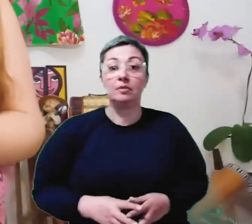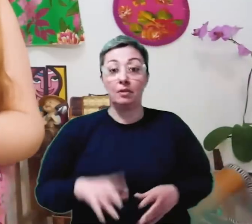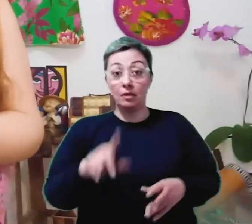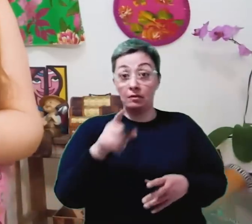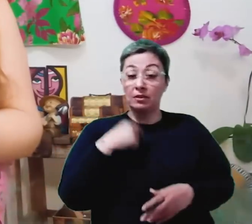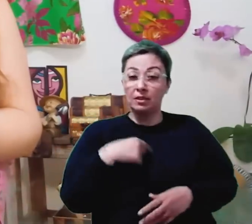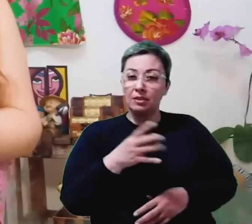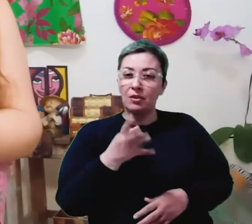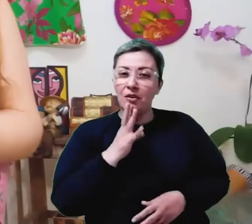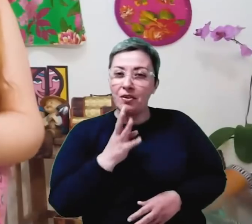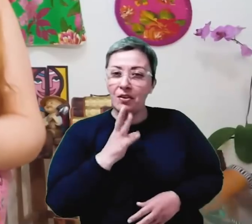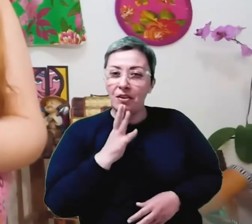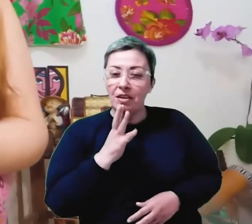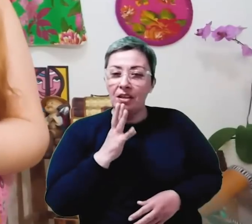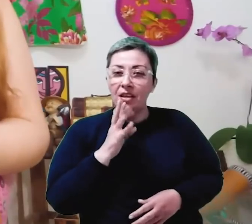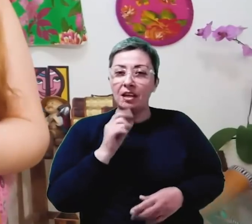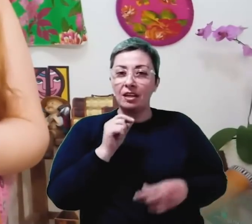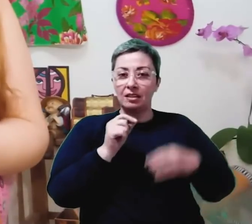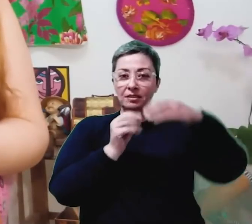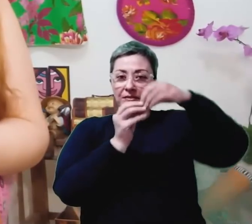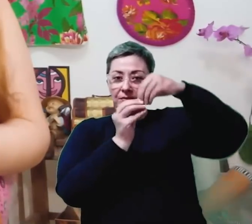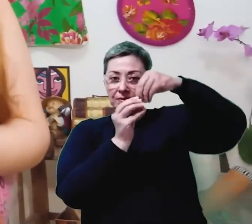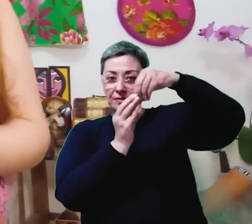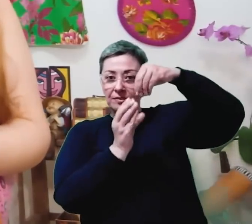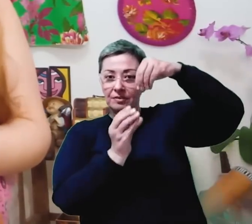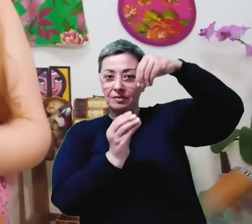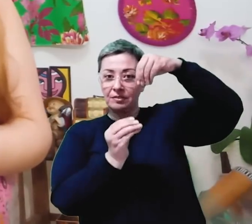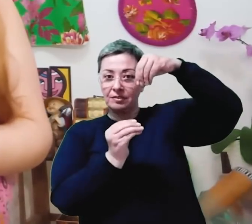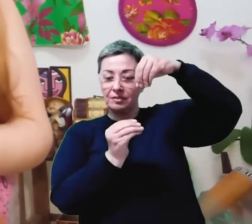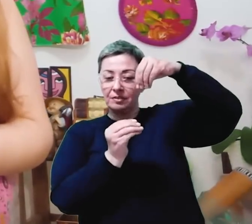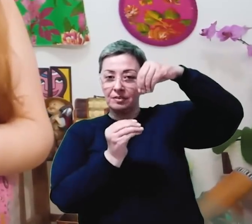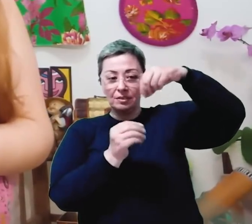Vocês conhecem o figo?